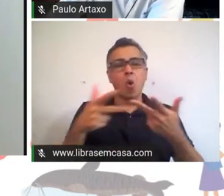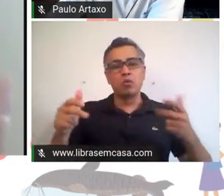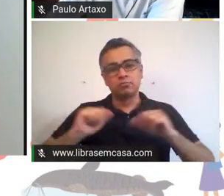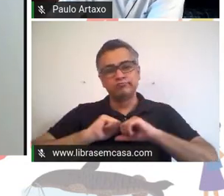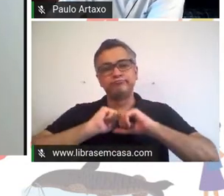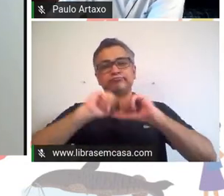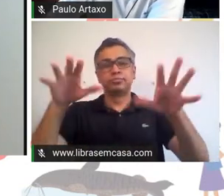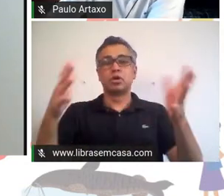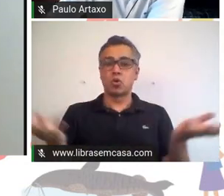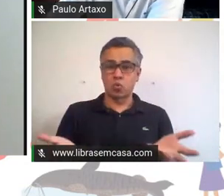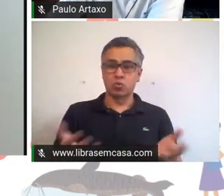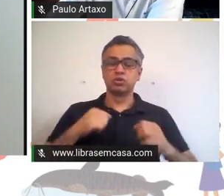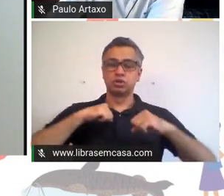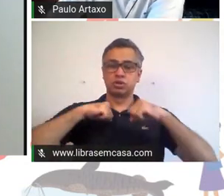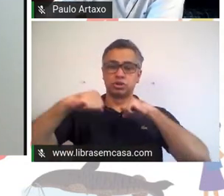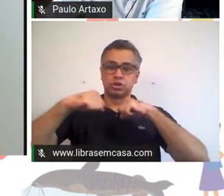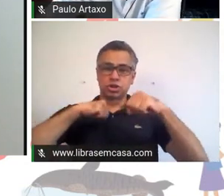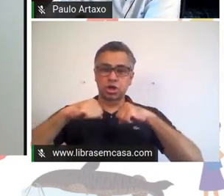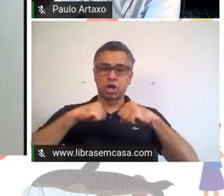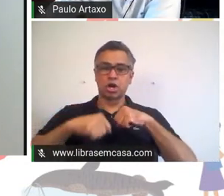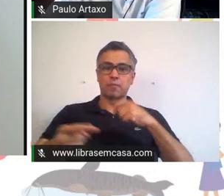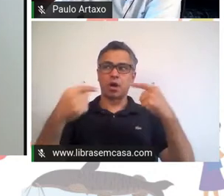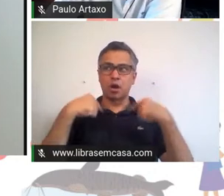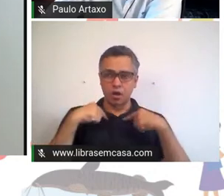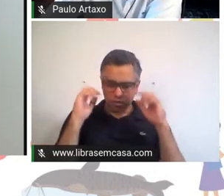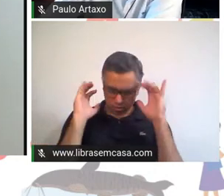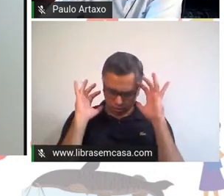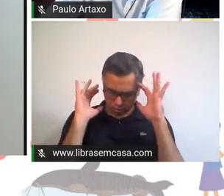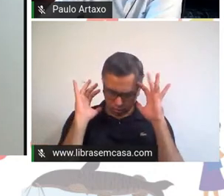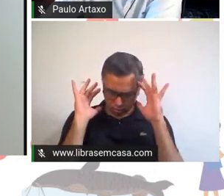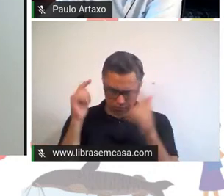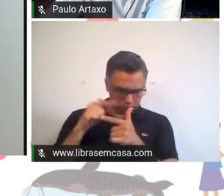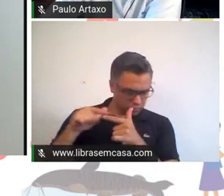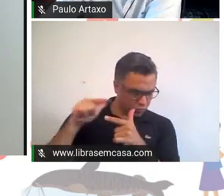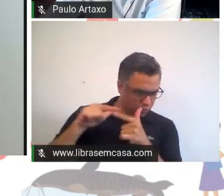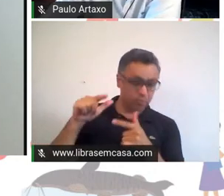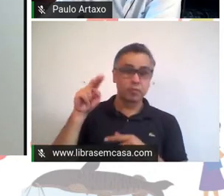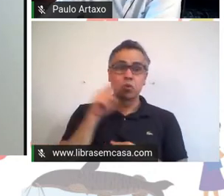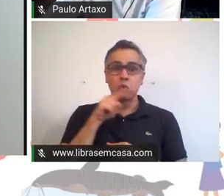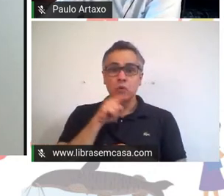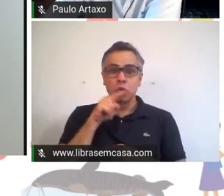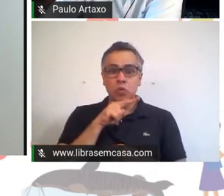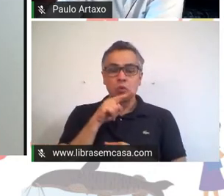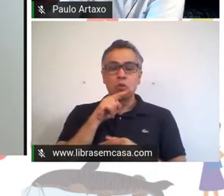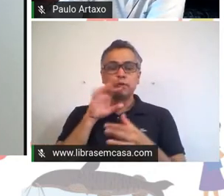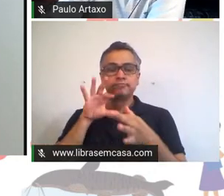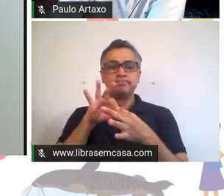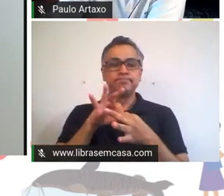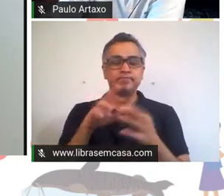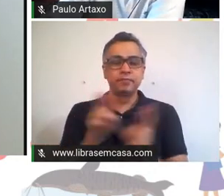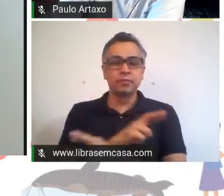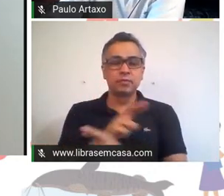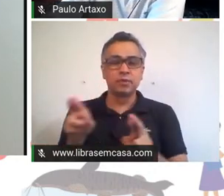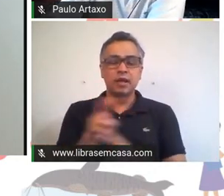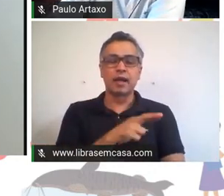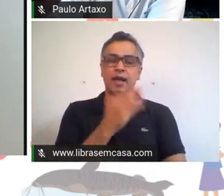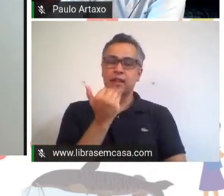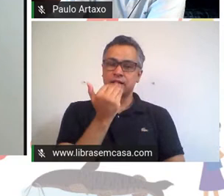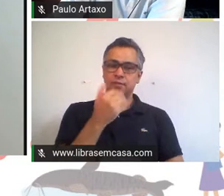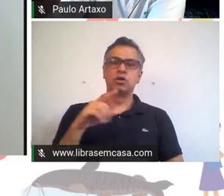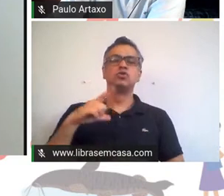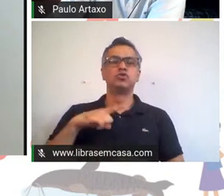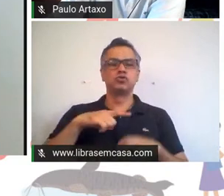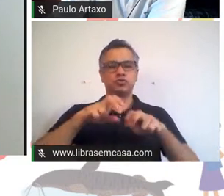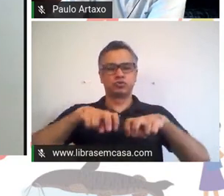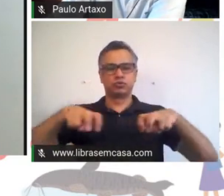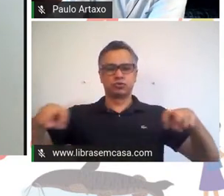esses problemas que são tão urgentes e esmiuçar um pouco mais a relação deles com a alimentação. A gente tem uma mesa de convidados